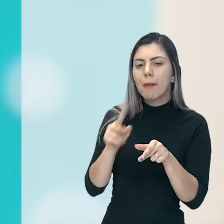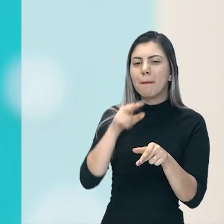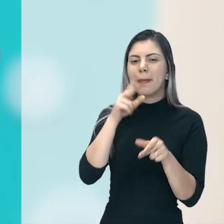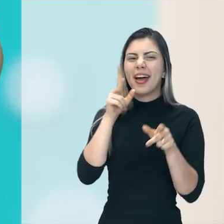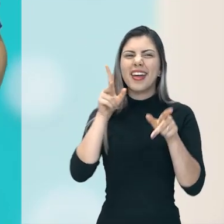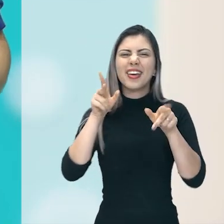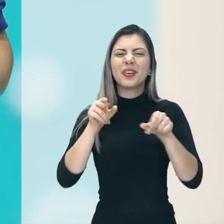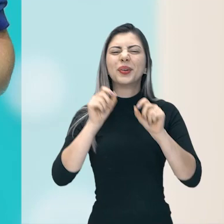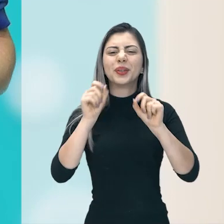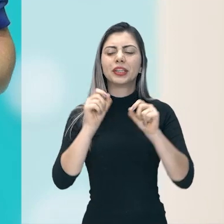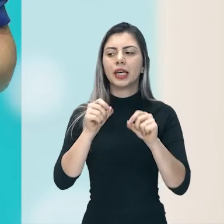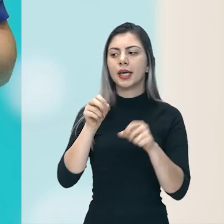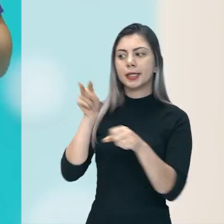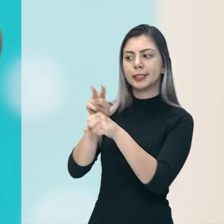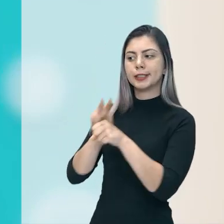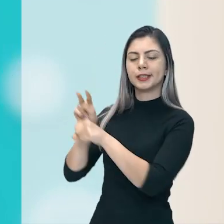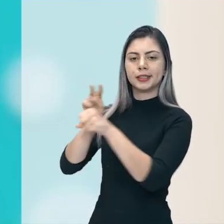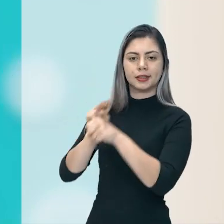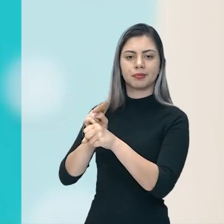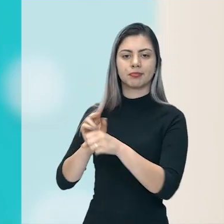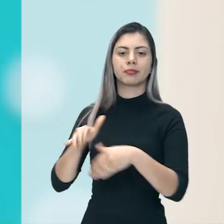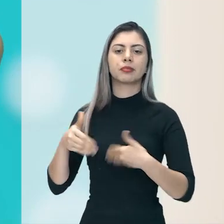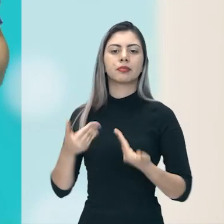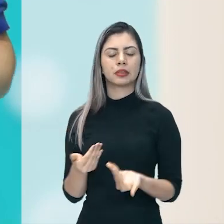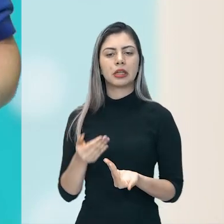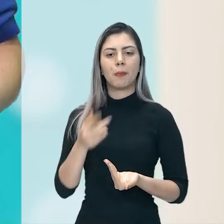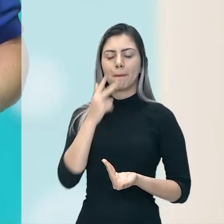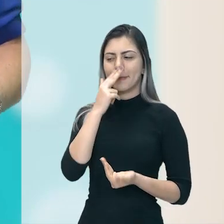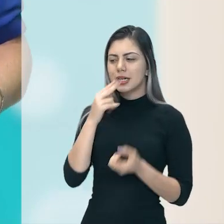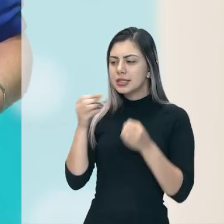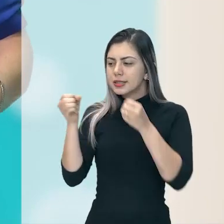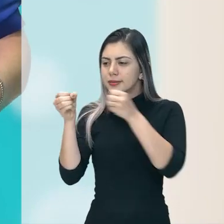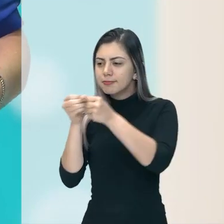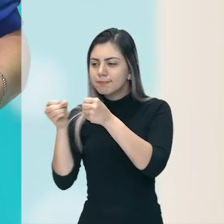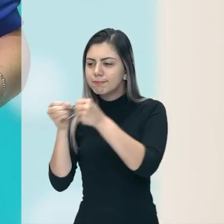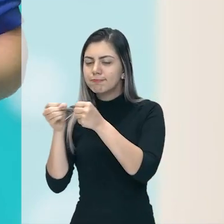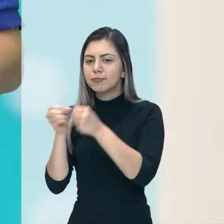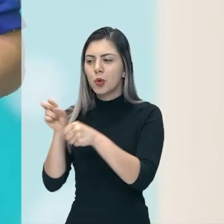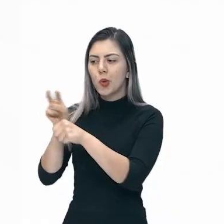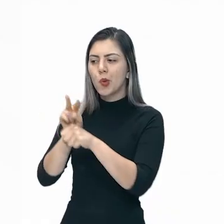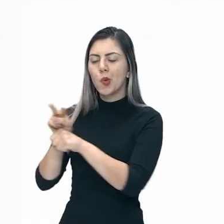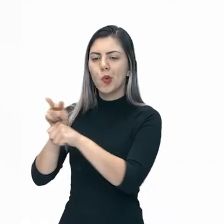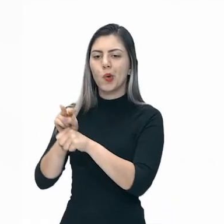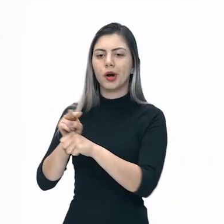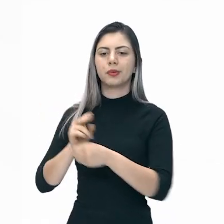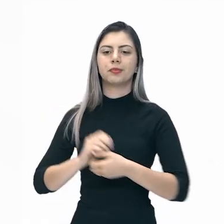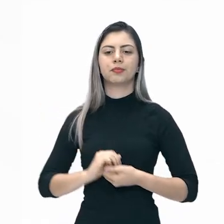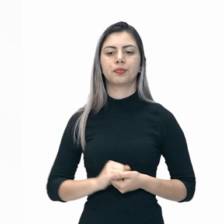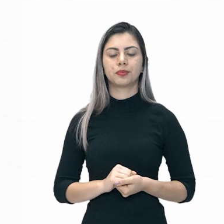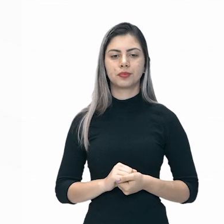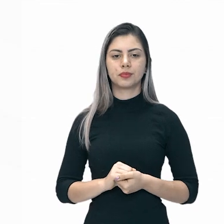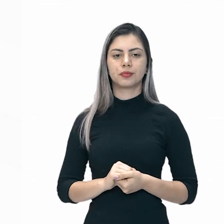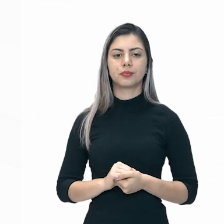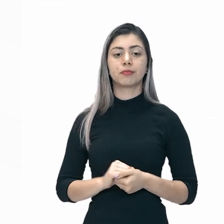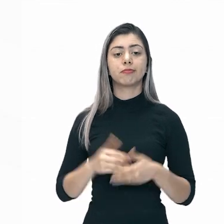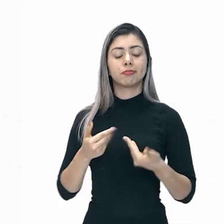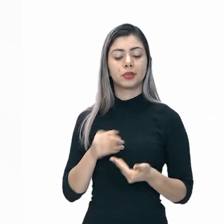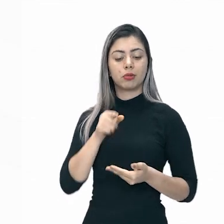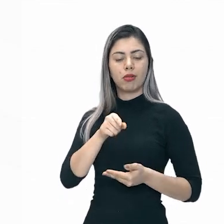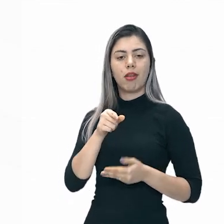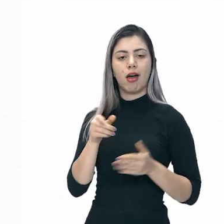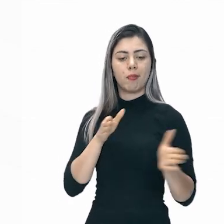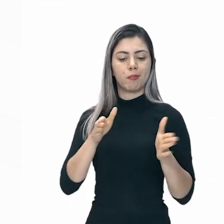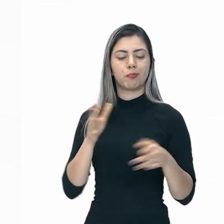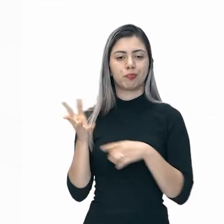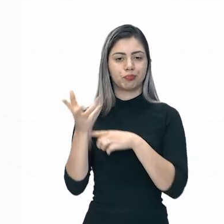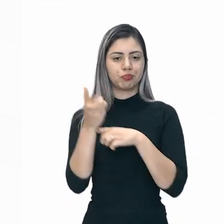domínio daquele animal. Então, eles estariam muito mais próximo daquele animal. Vamos continuar? Então, a arte na pré-história